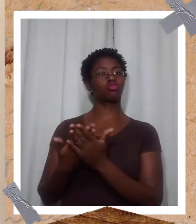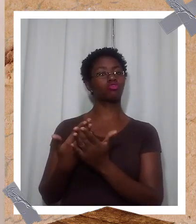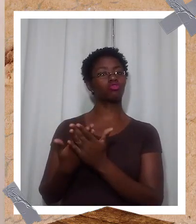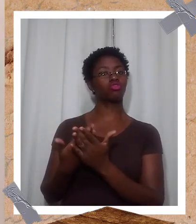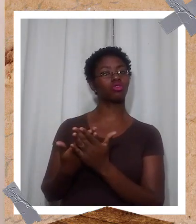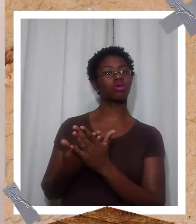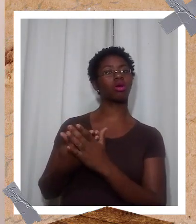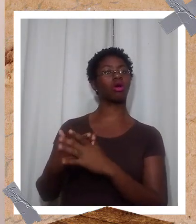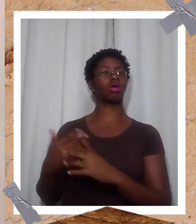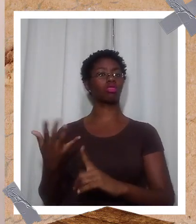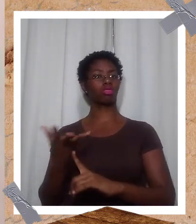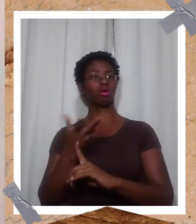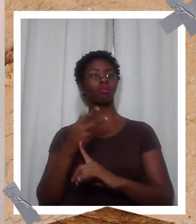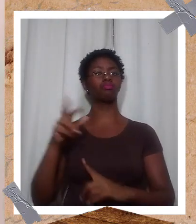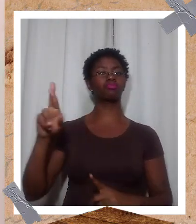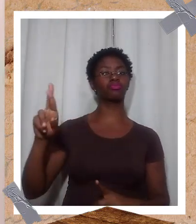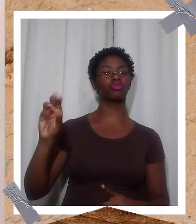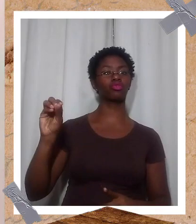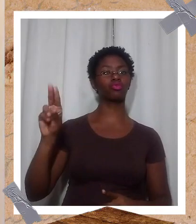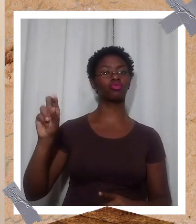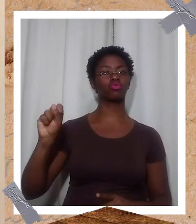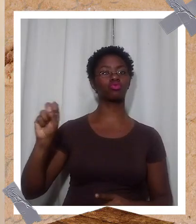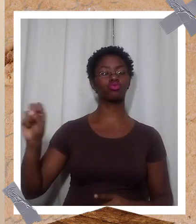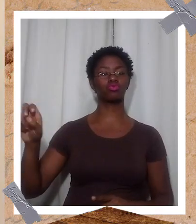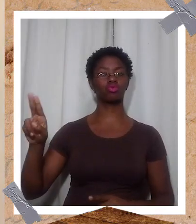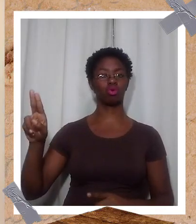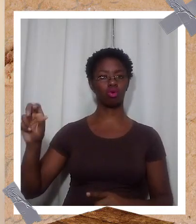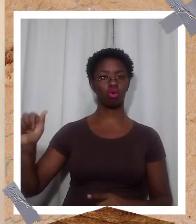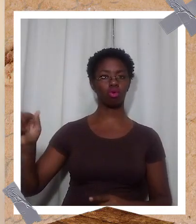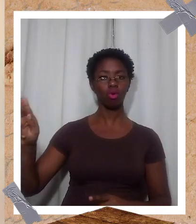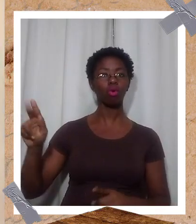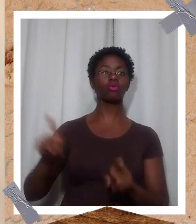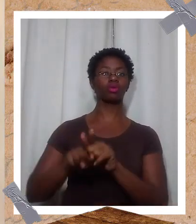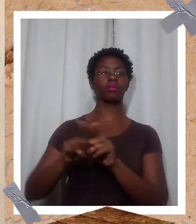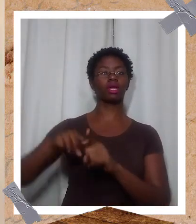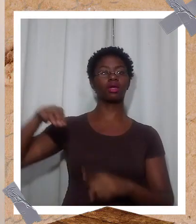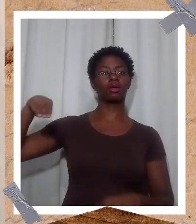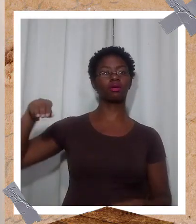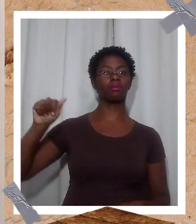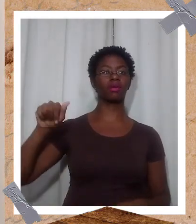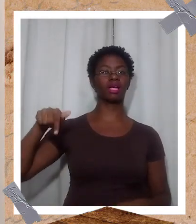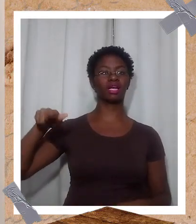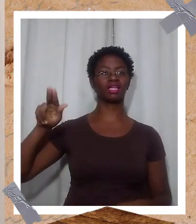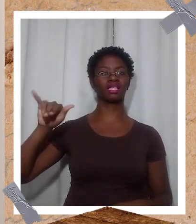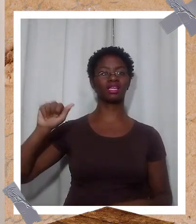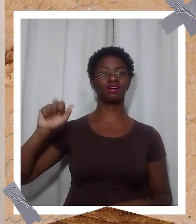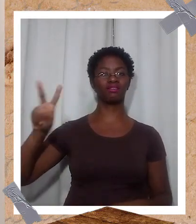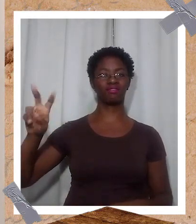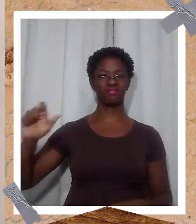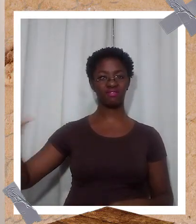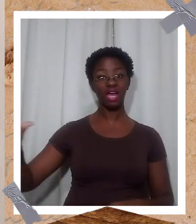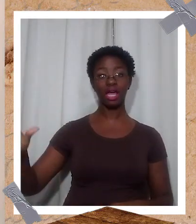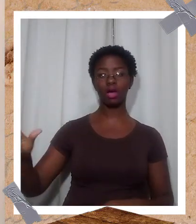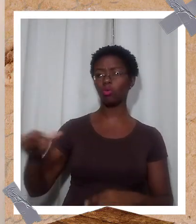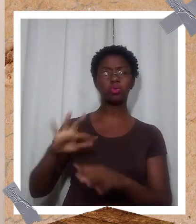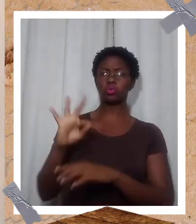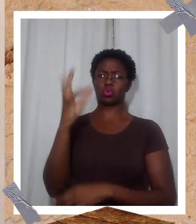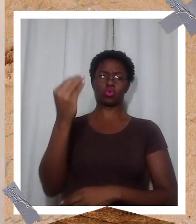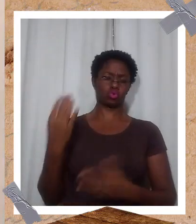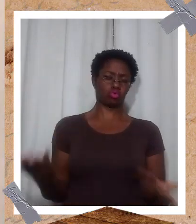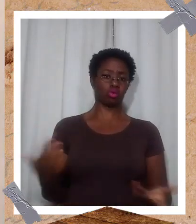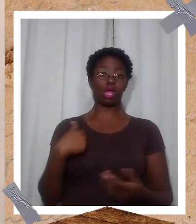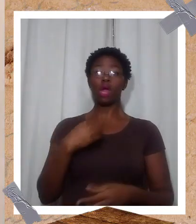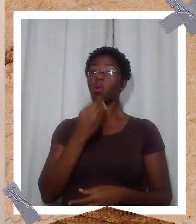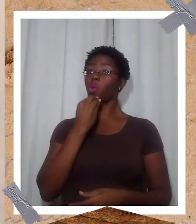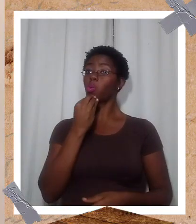de Hobbes, um pouco de Rousseau, um pouco de Maquiavel, um pouco de tudo, né? Eu costumo dizer que naquele momento eu tive a oportunidade